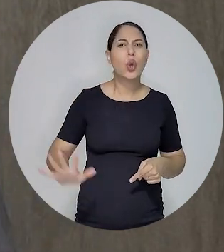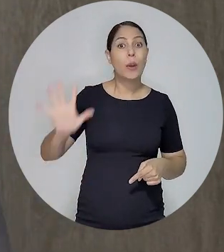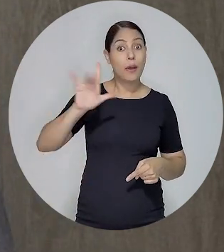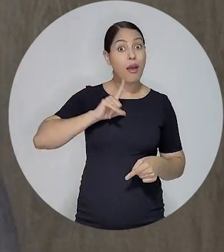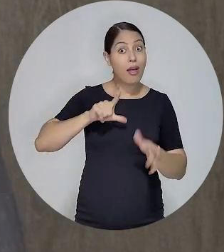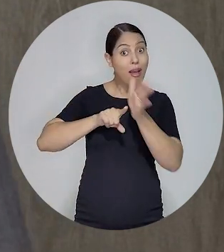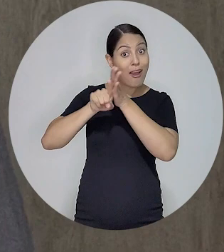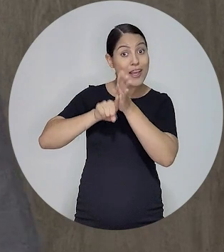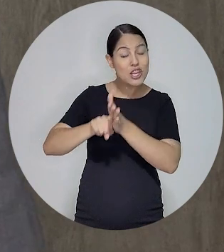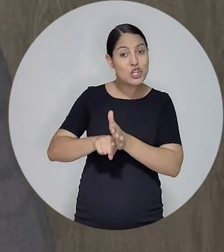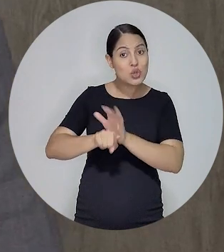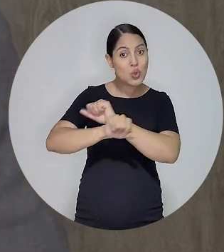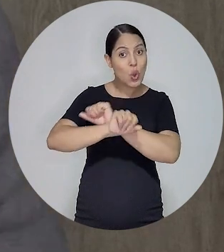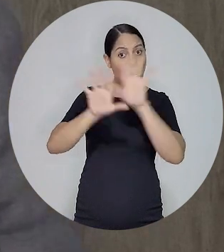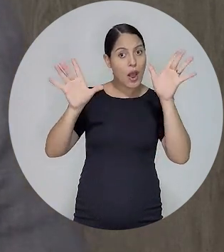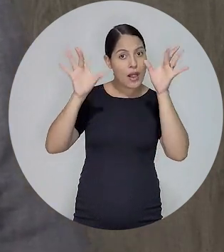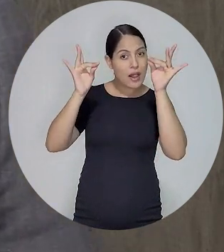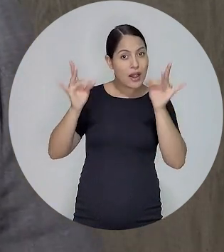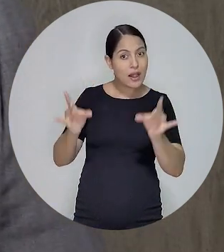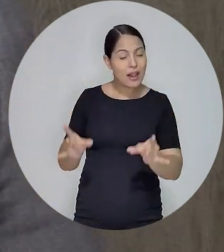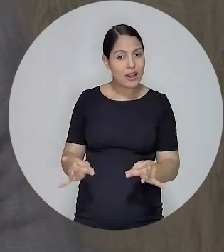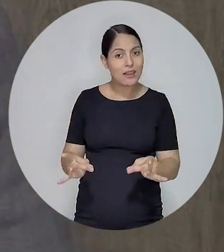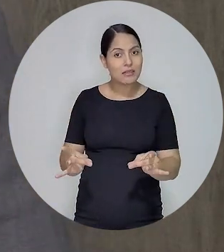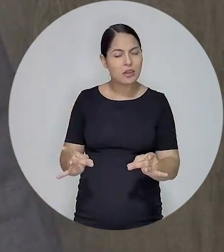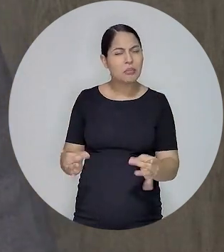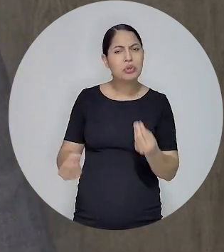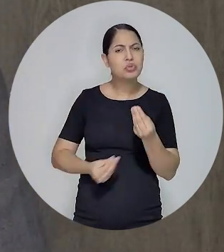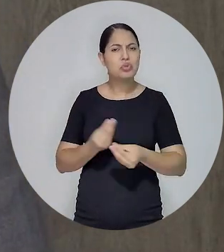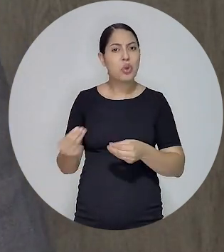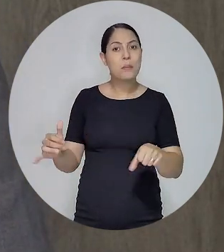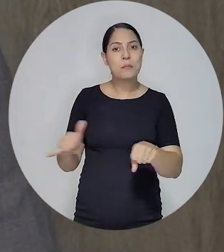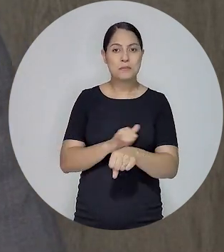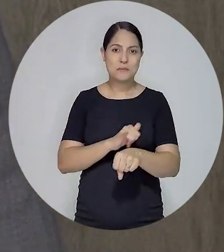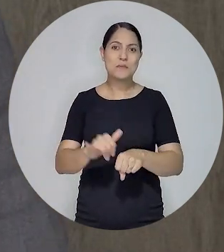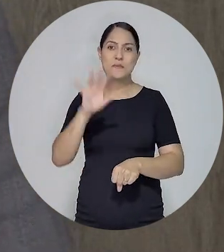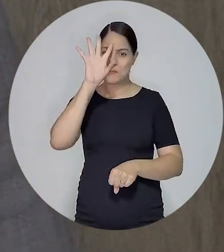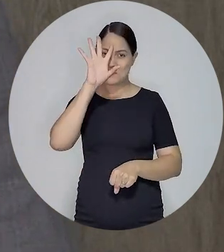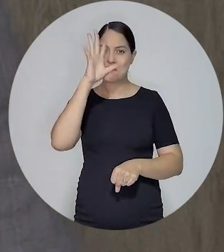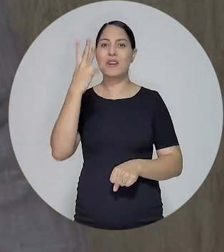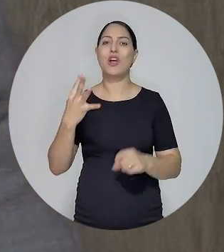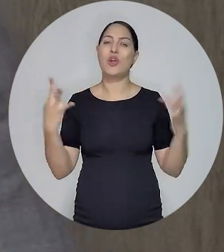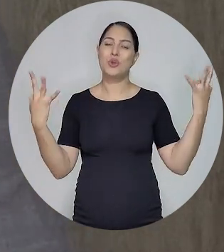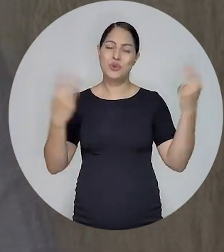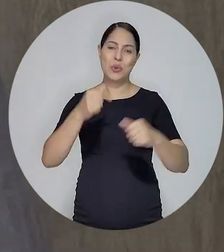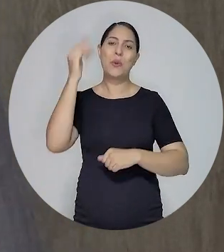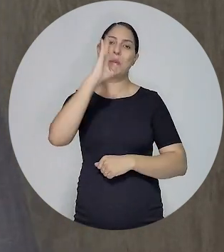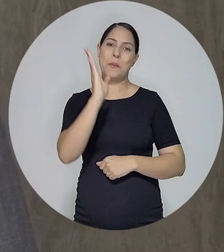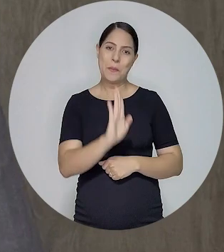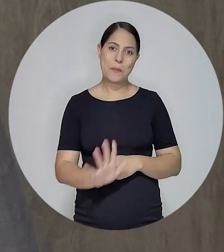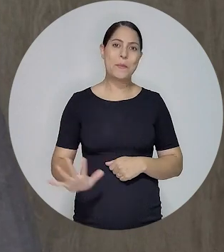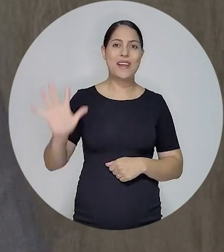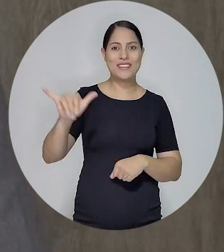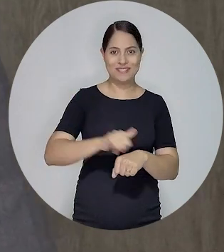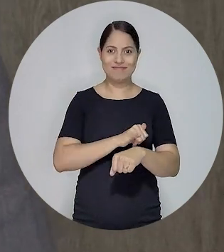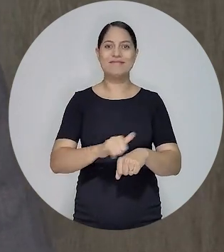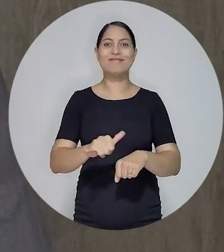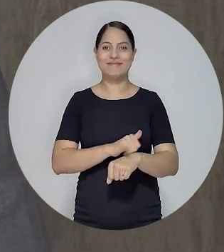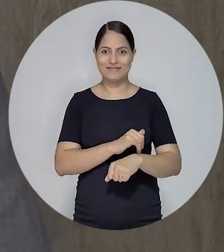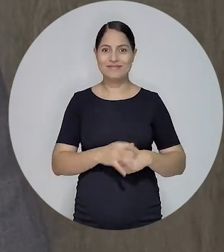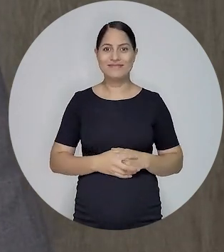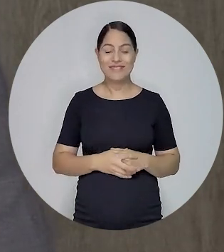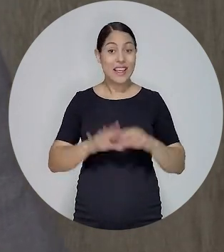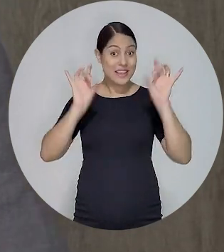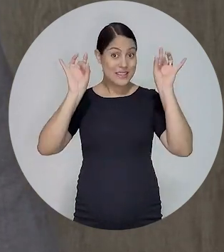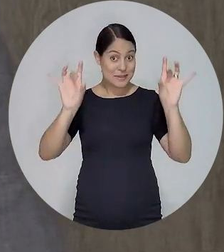todas as regiões, através de um estudo ampliado, para que possamos dar solução e progresso à advocacia